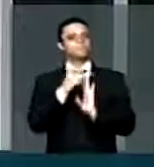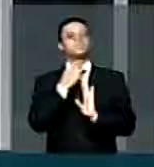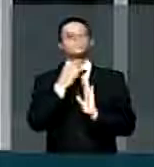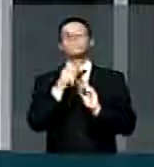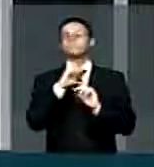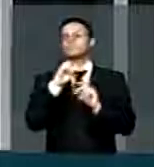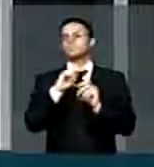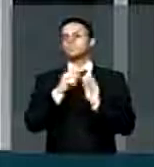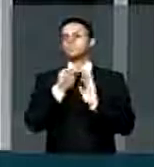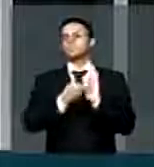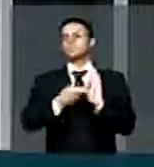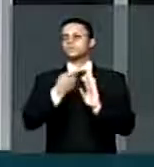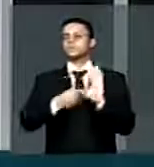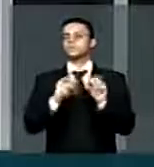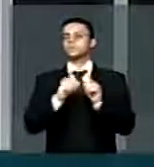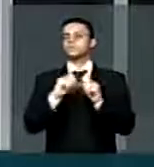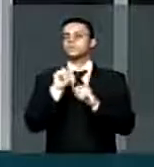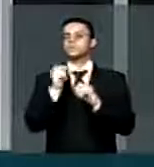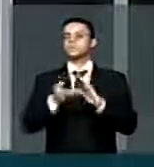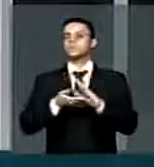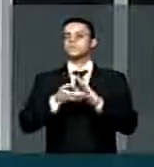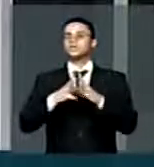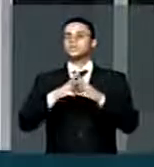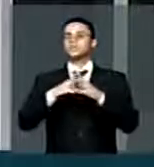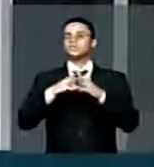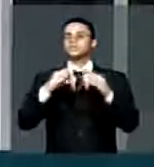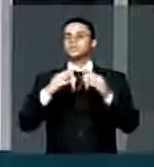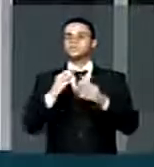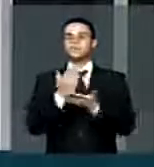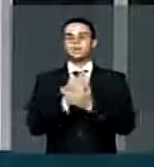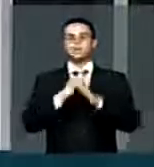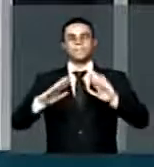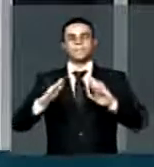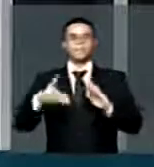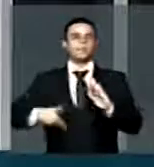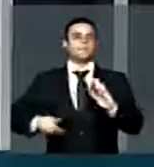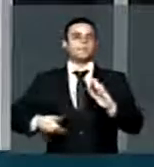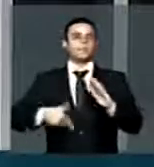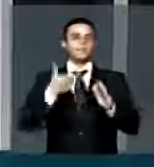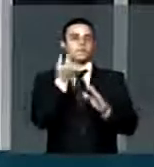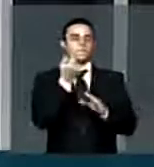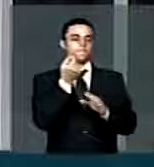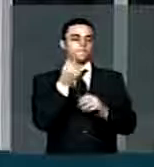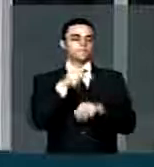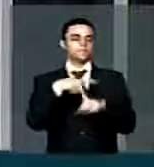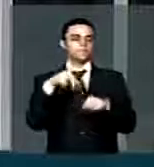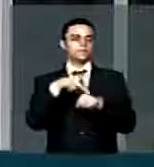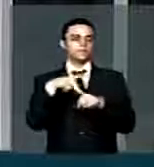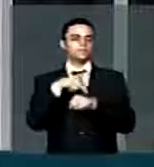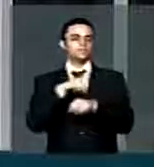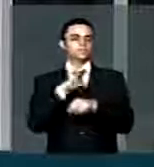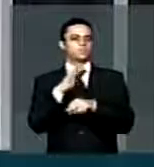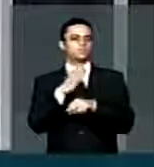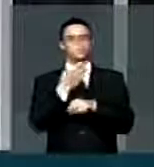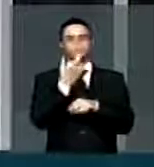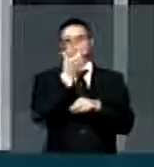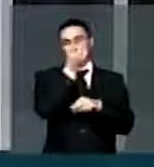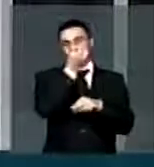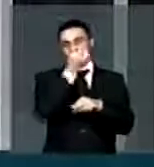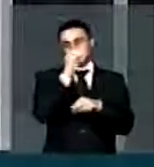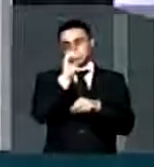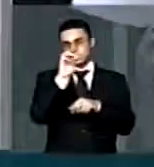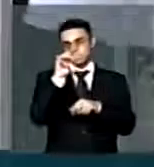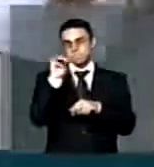para a erradicação da fome em 20 nações, com um fundo de 60 milhões de